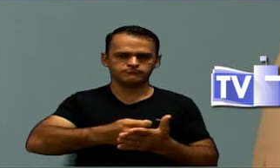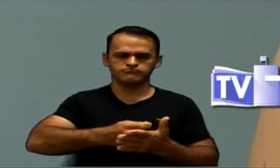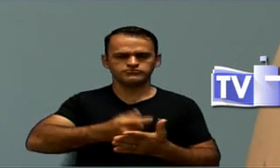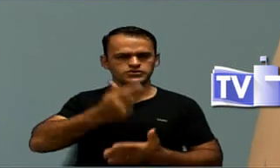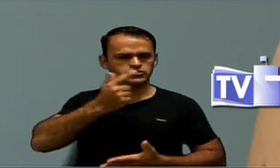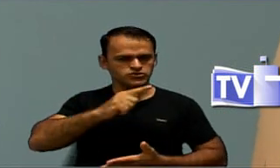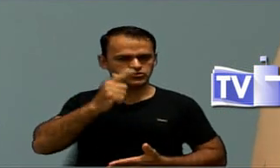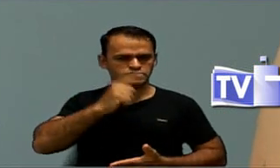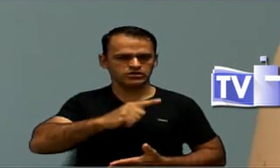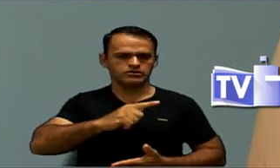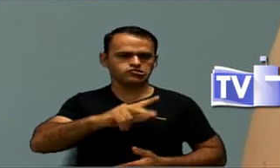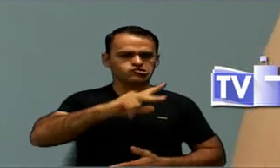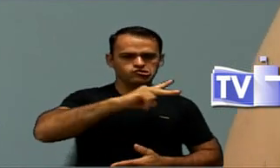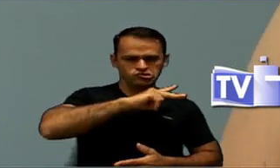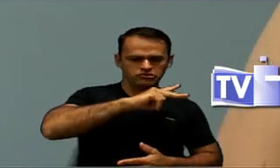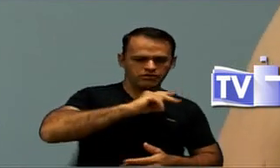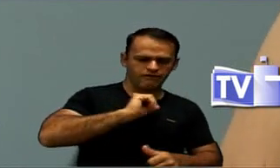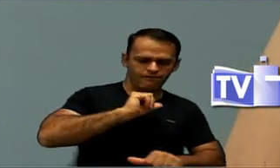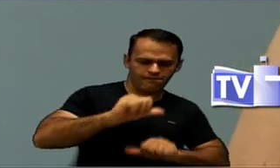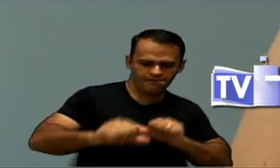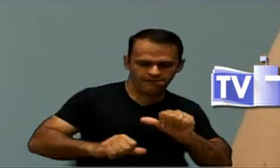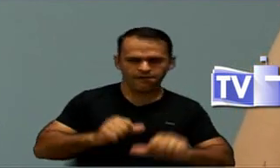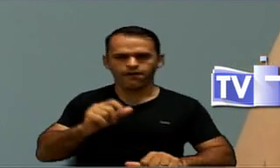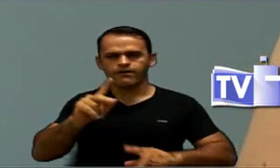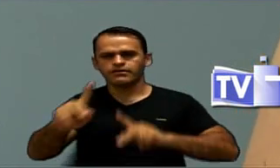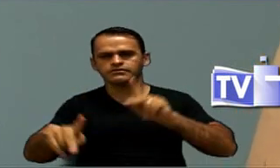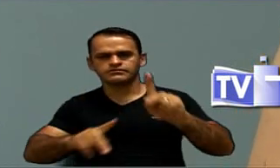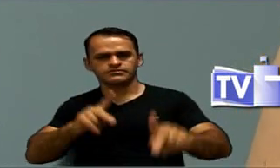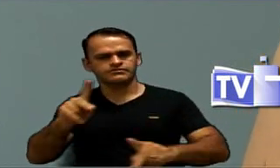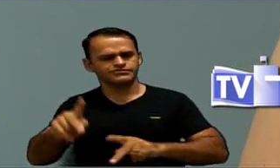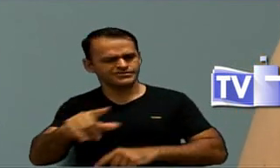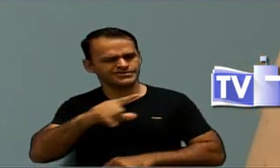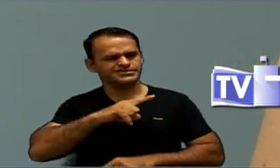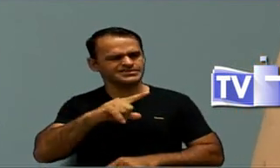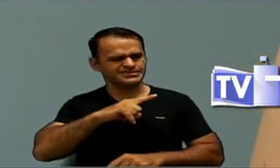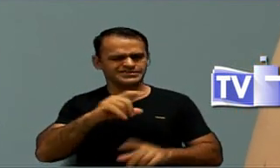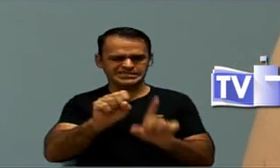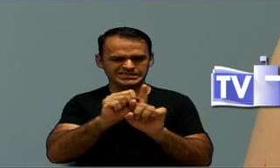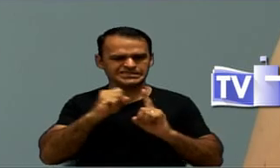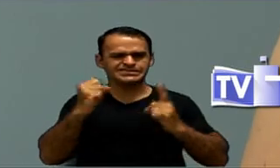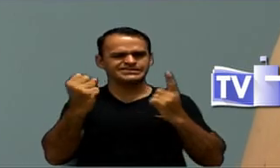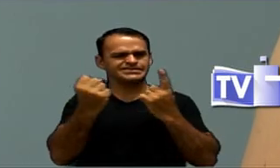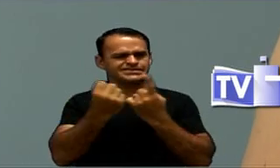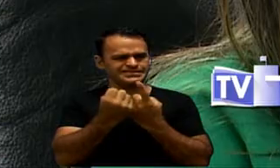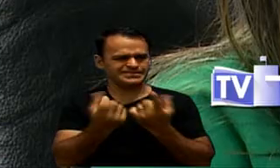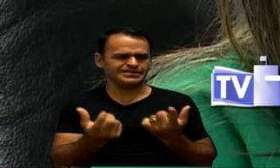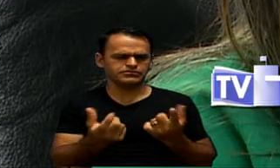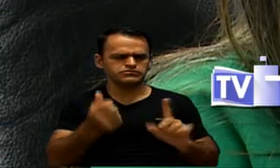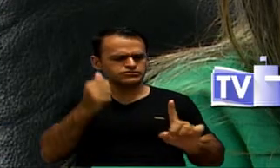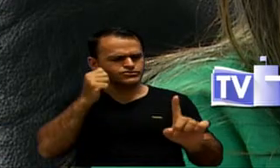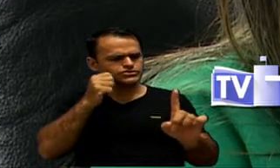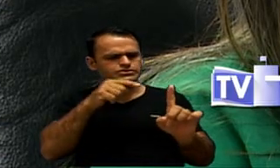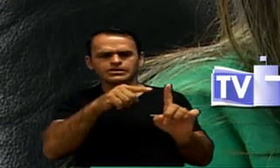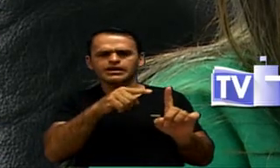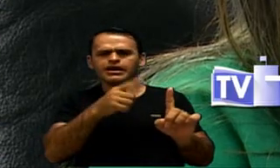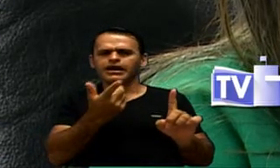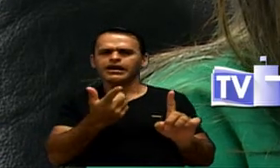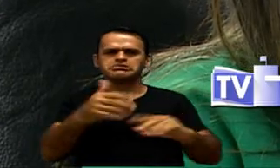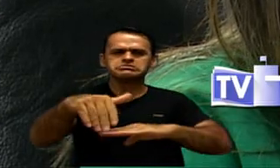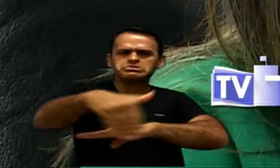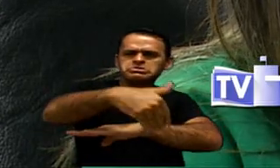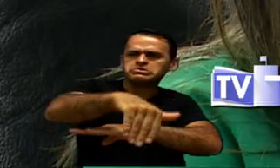público, ela vai sair do privado e vai para o público. Aí tem toda uma questão social de recolocar essa mulher, de entender o que essa mulher está fazendo na